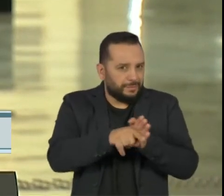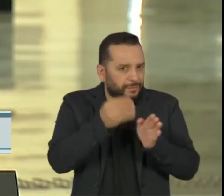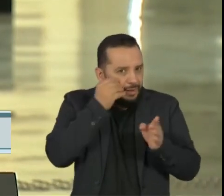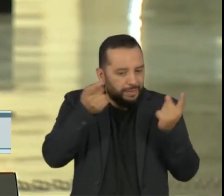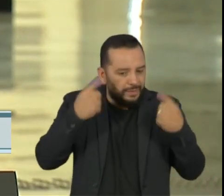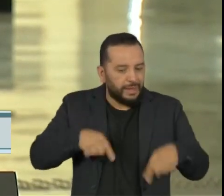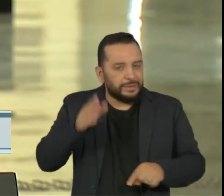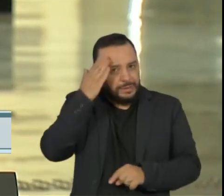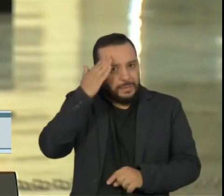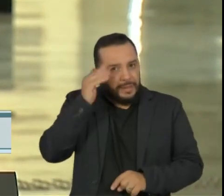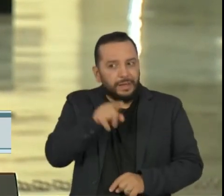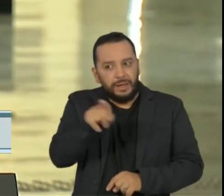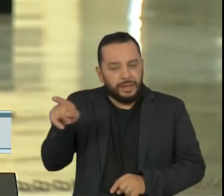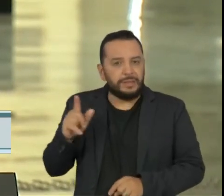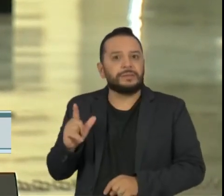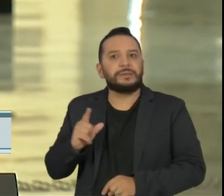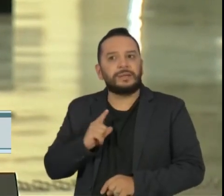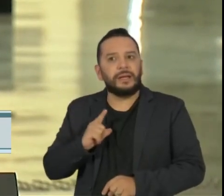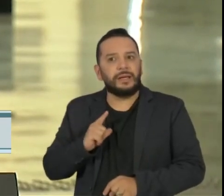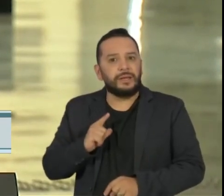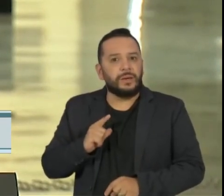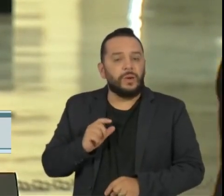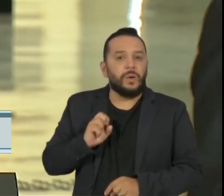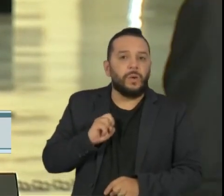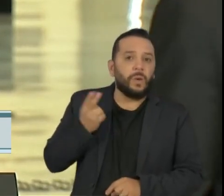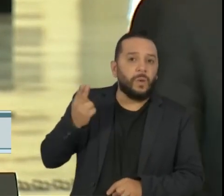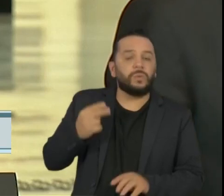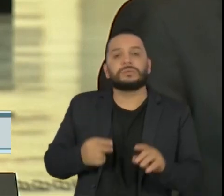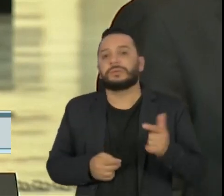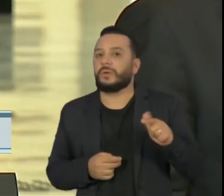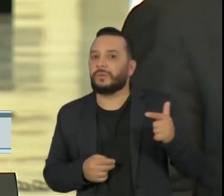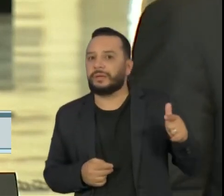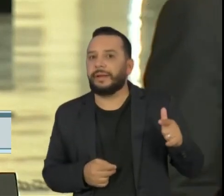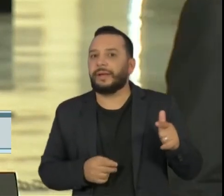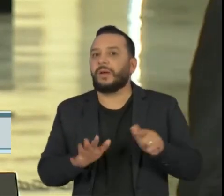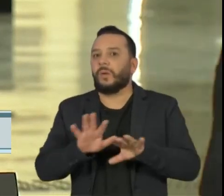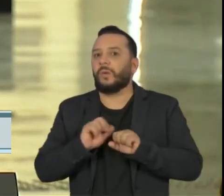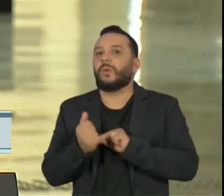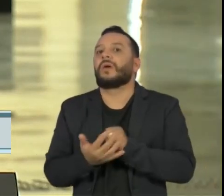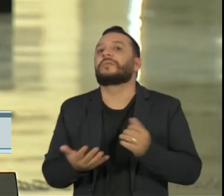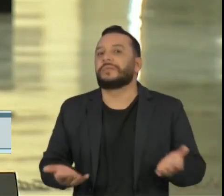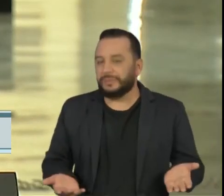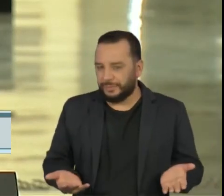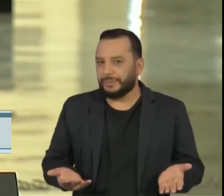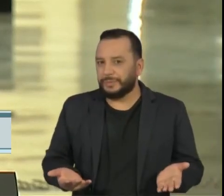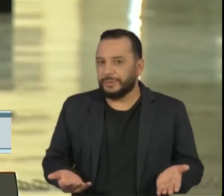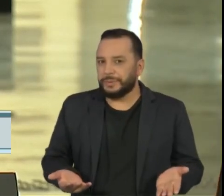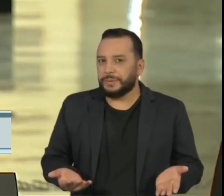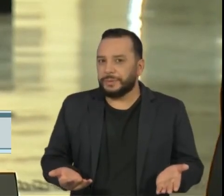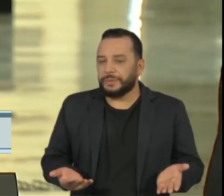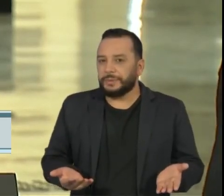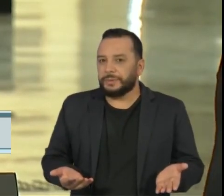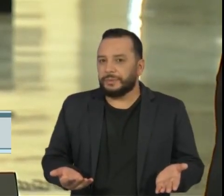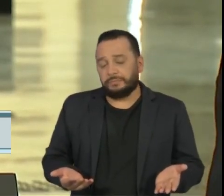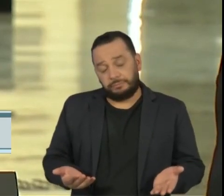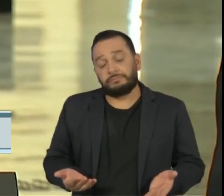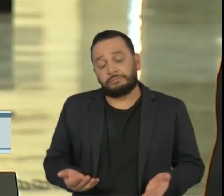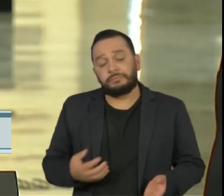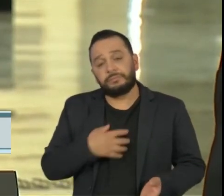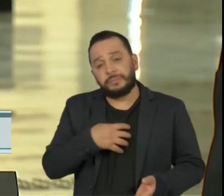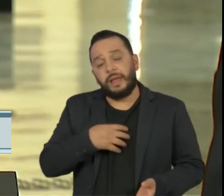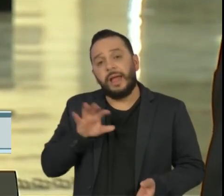se eles têm, não têm ou tiveram Covid, e essa foi